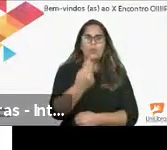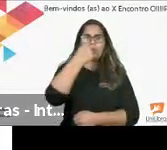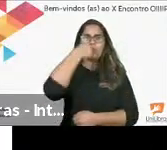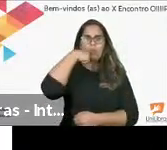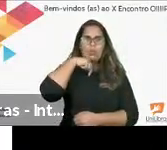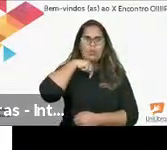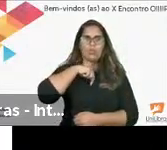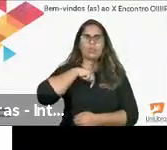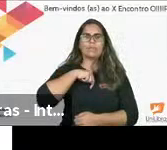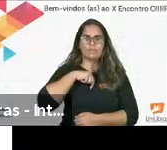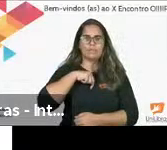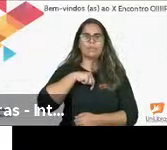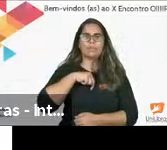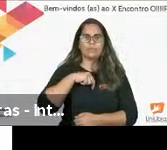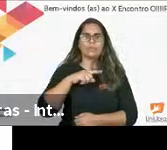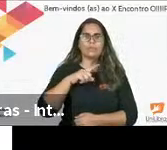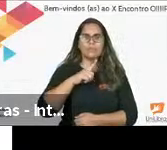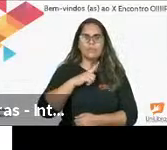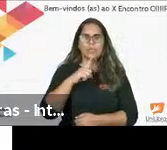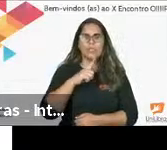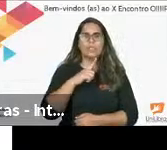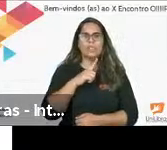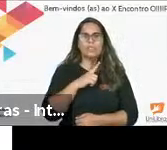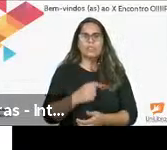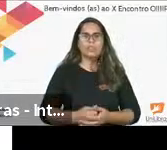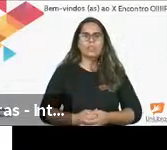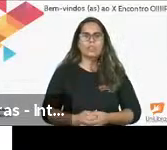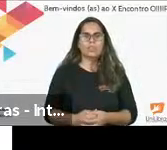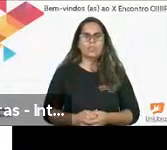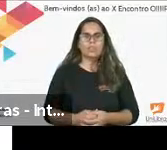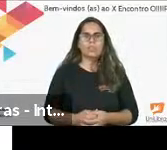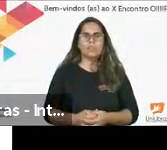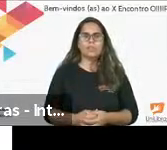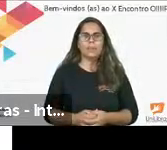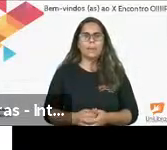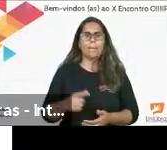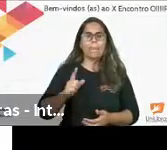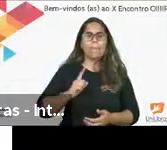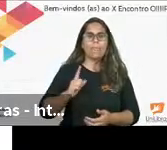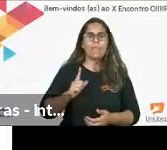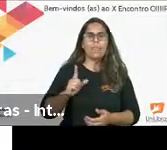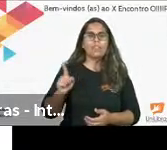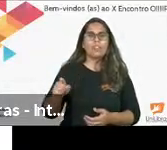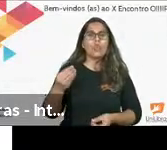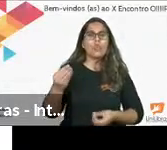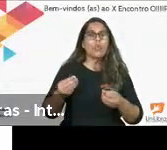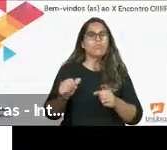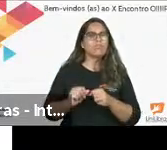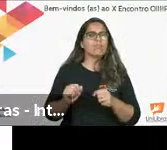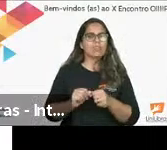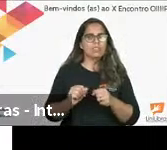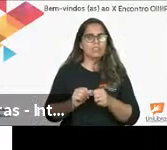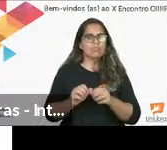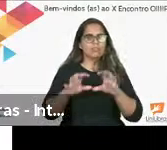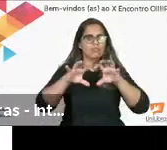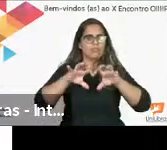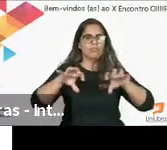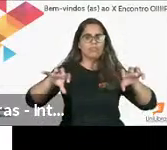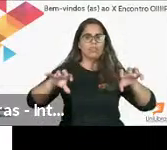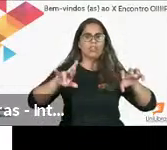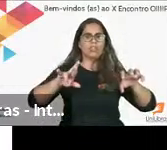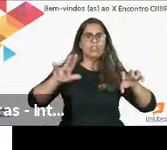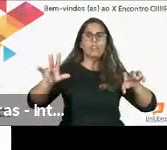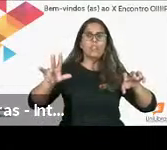um pouquinho de antígeno sempre através do intestino, o intestino tem muitos linfócitos, então eu estava interessado